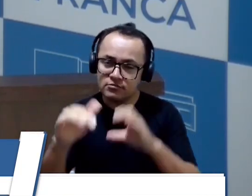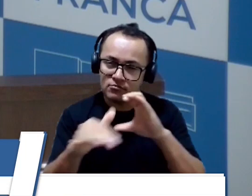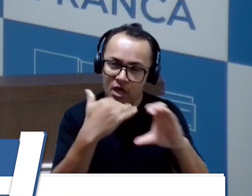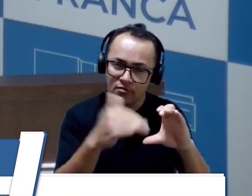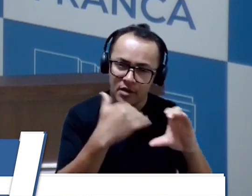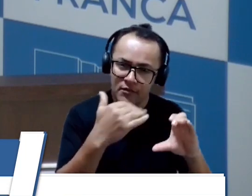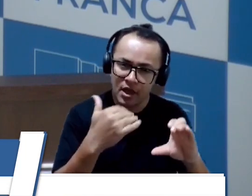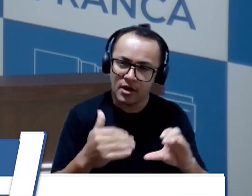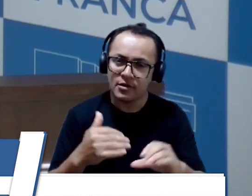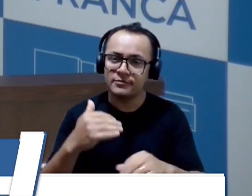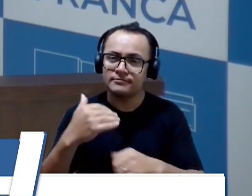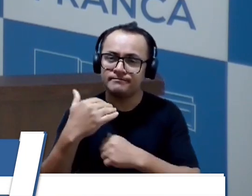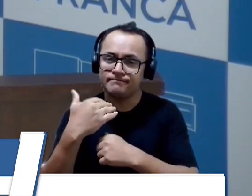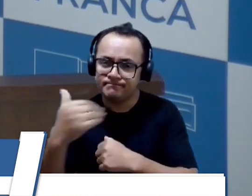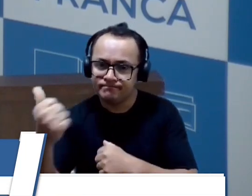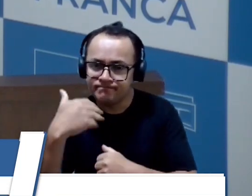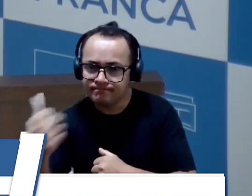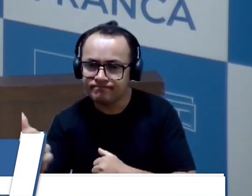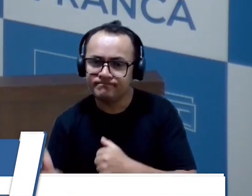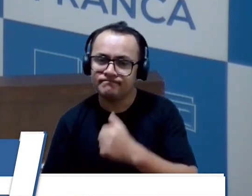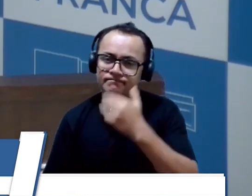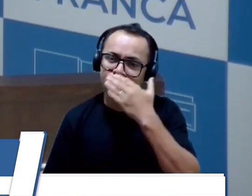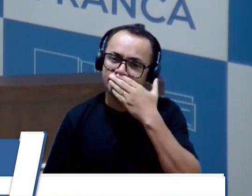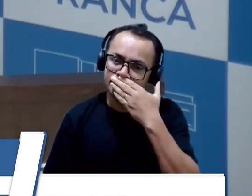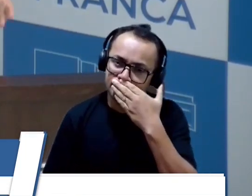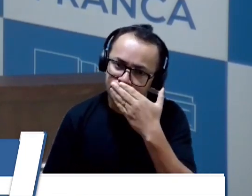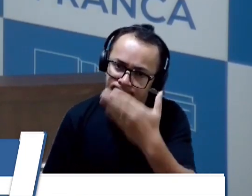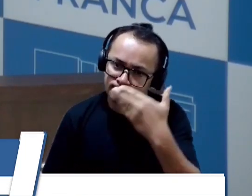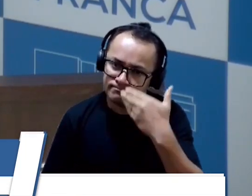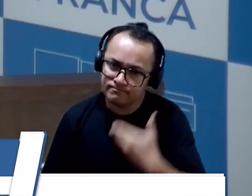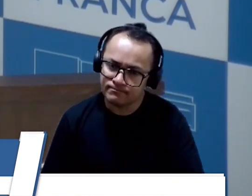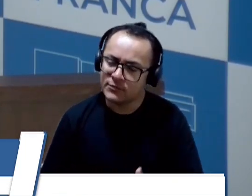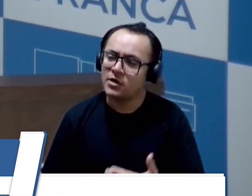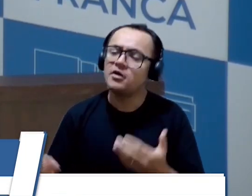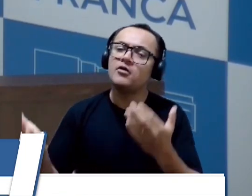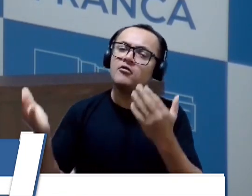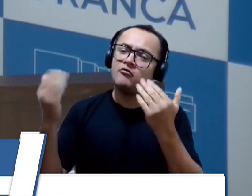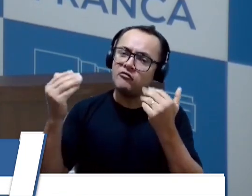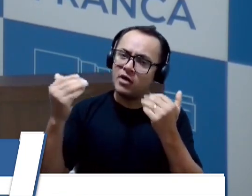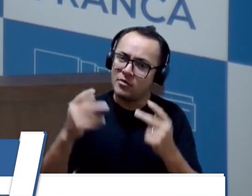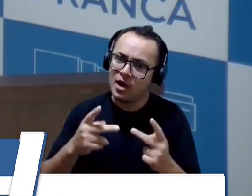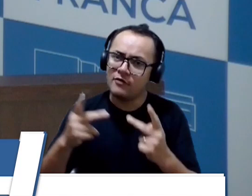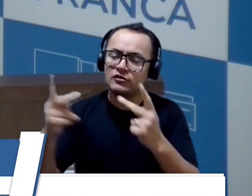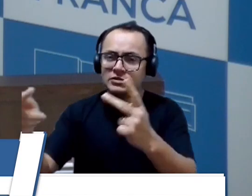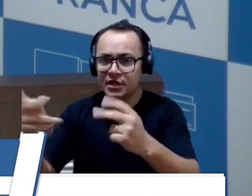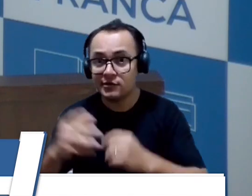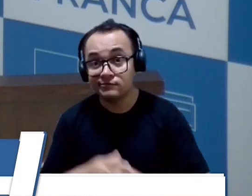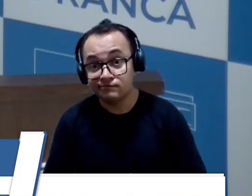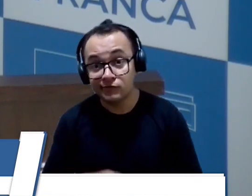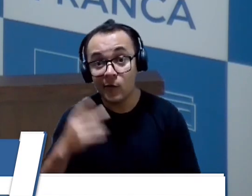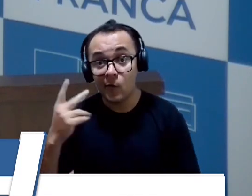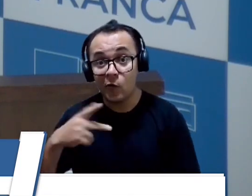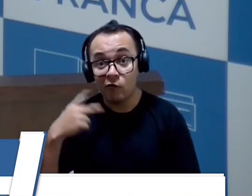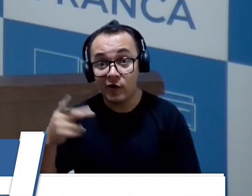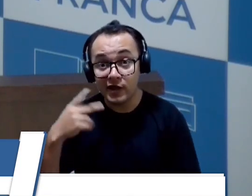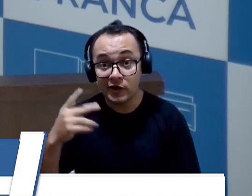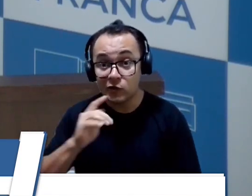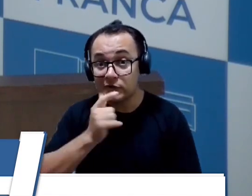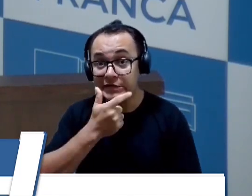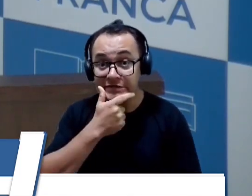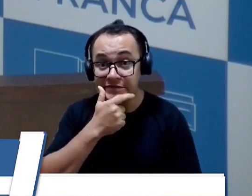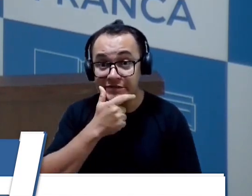pedidos. E vamos lá. Como o vereador Gilson Pelizzaro falou aqui,